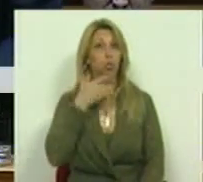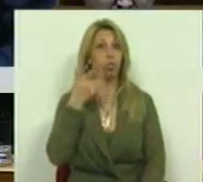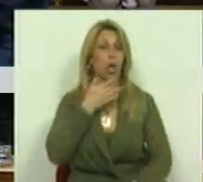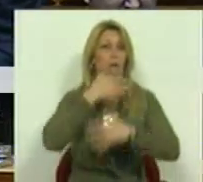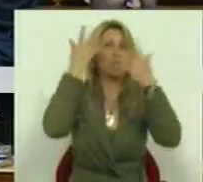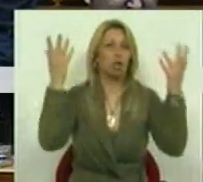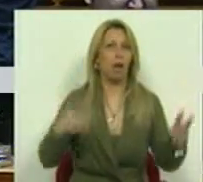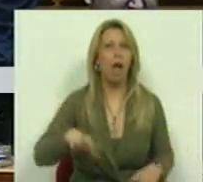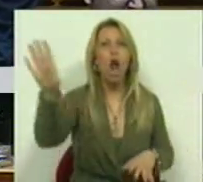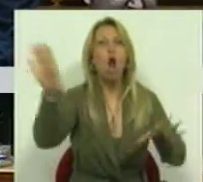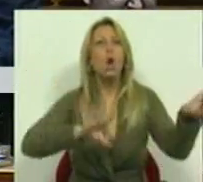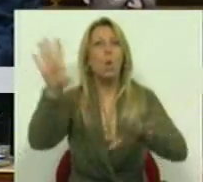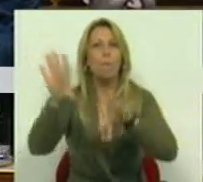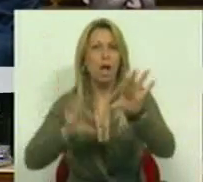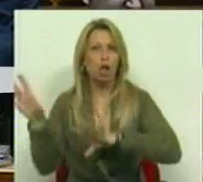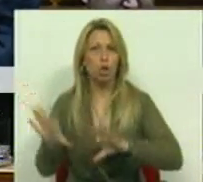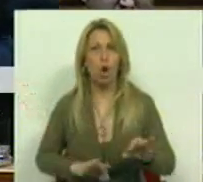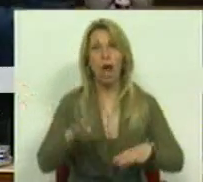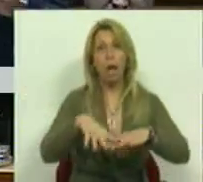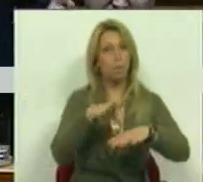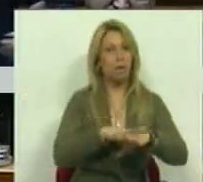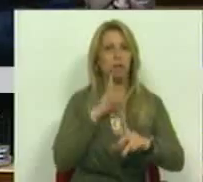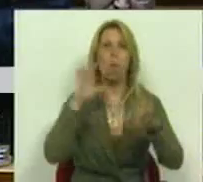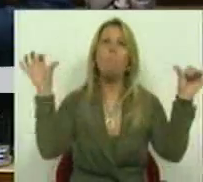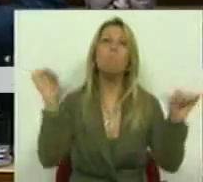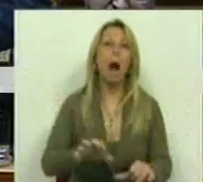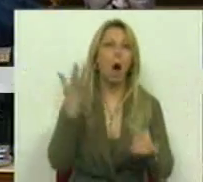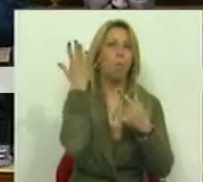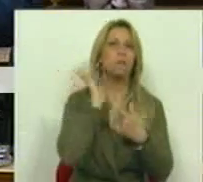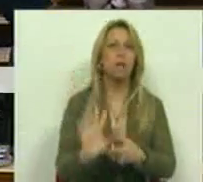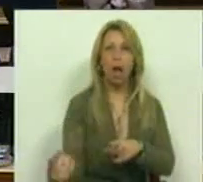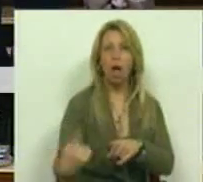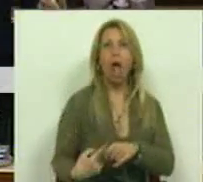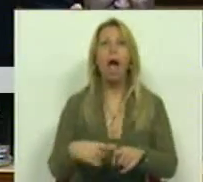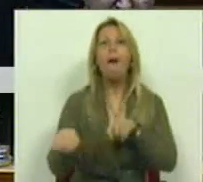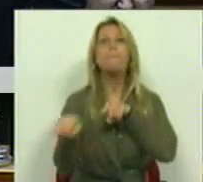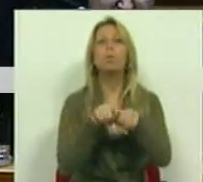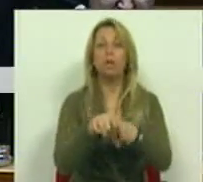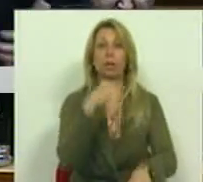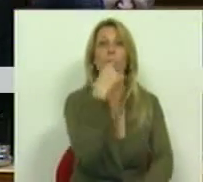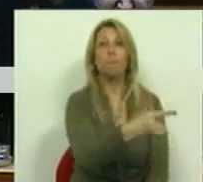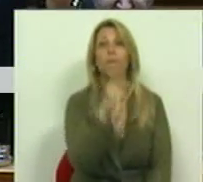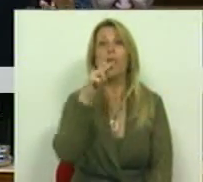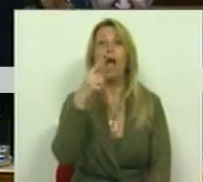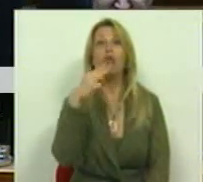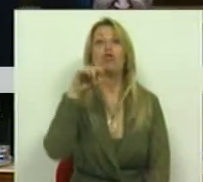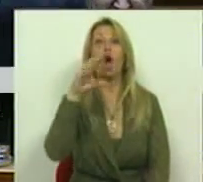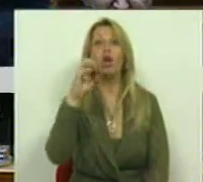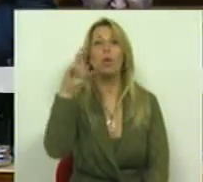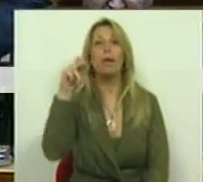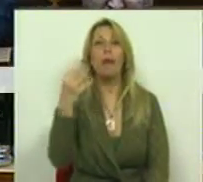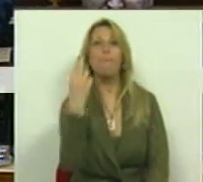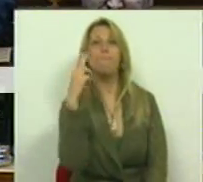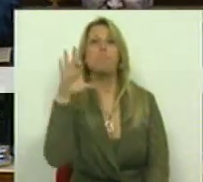as administrações são um mau exemplo de clientelismo político. Diz António Capucho, a propósito de uma